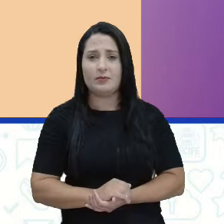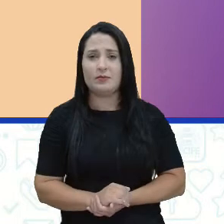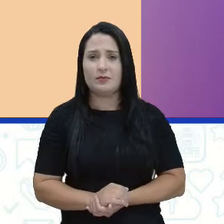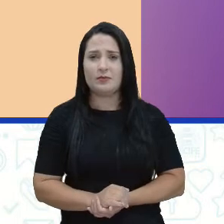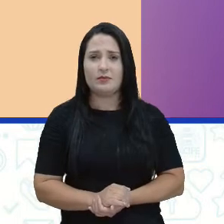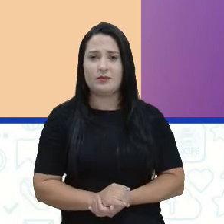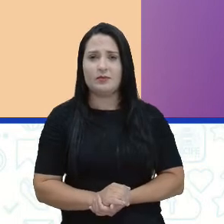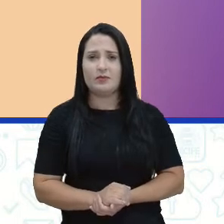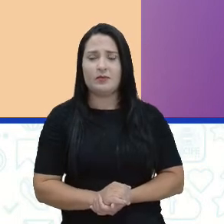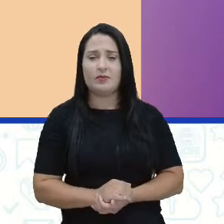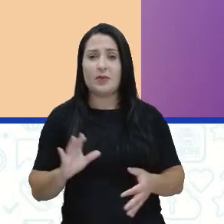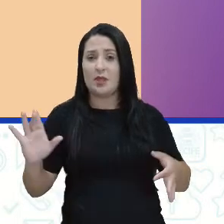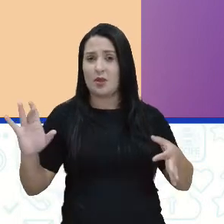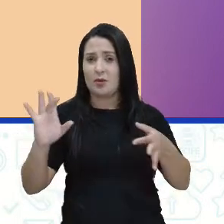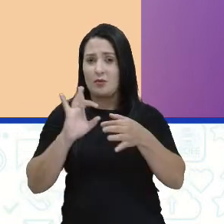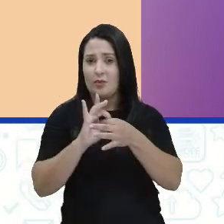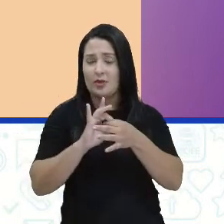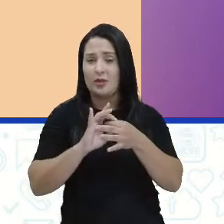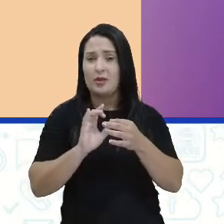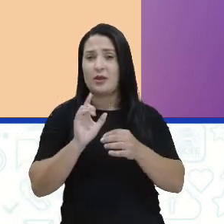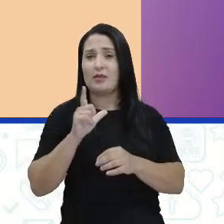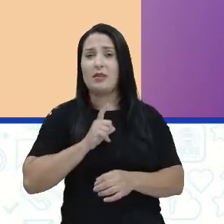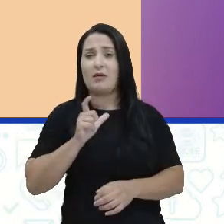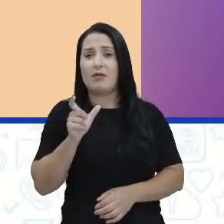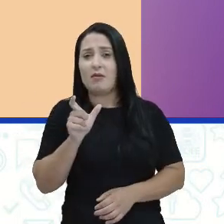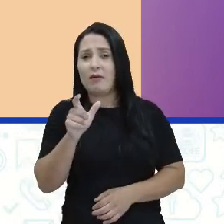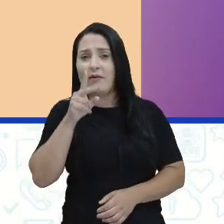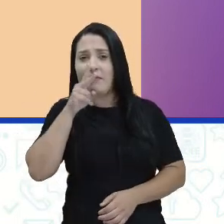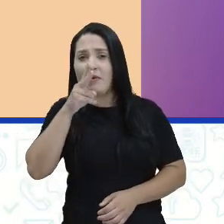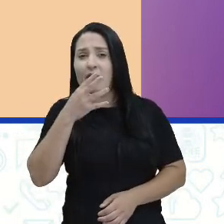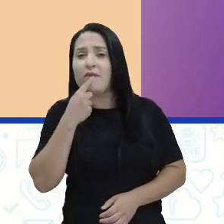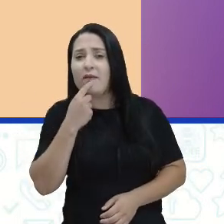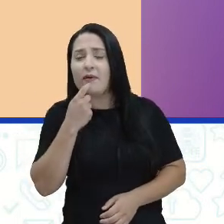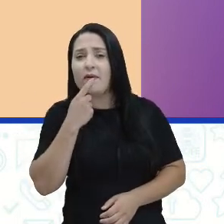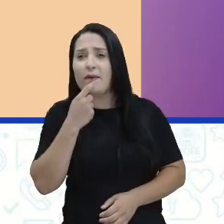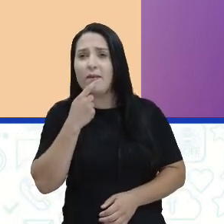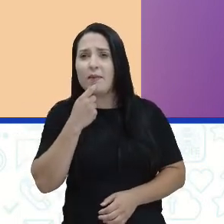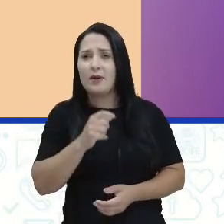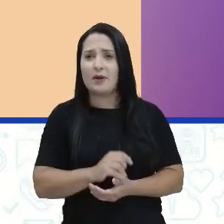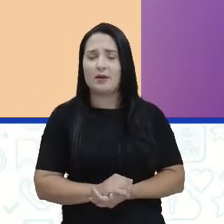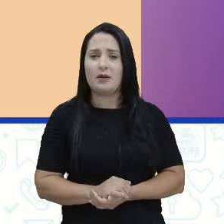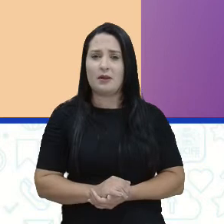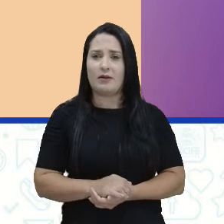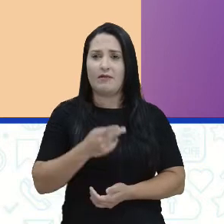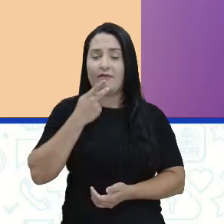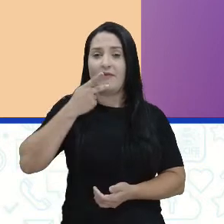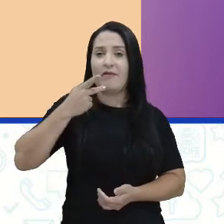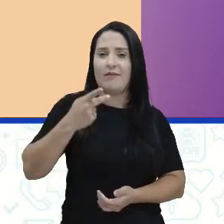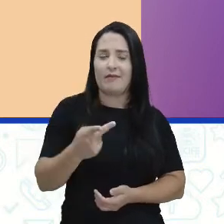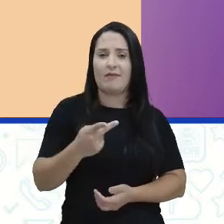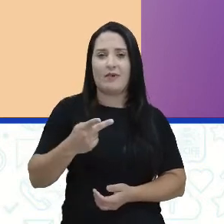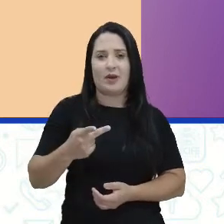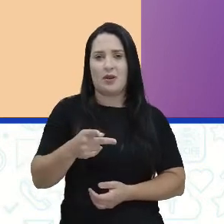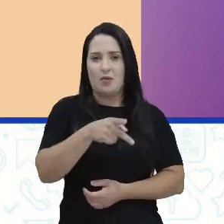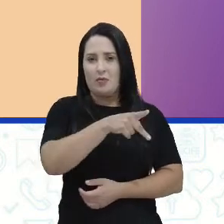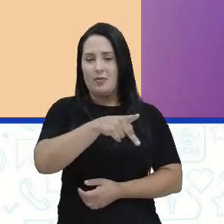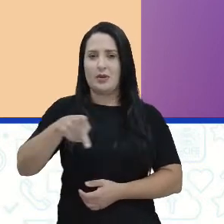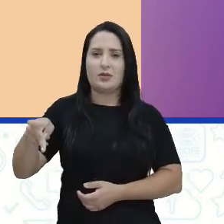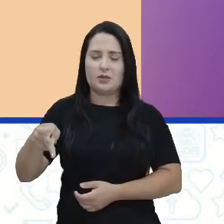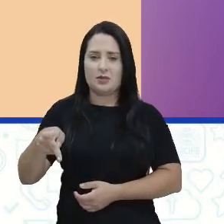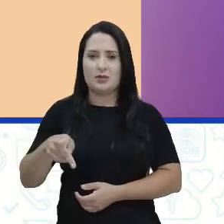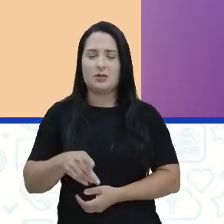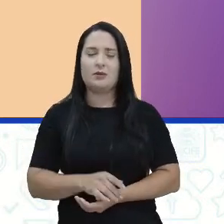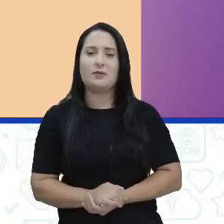ali intercalado, que está em vermelho, que é pontuou o presidente. Então, se eu quisesse tirar pontuou